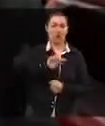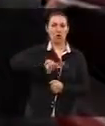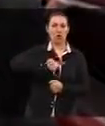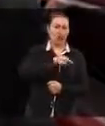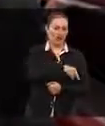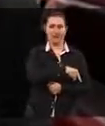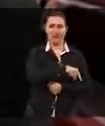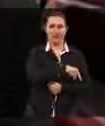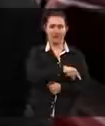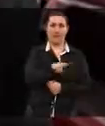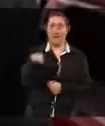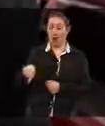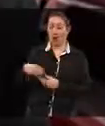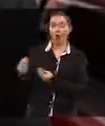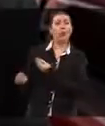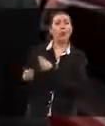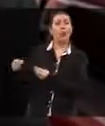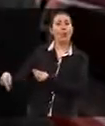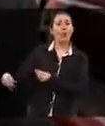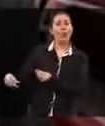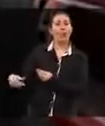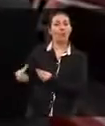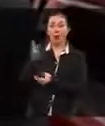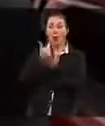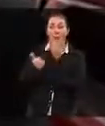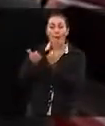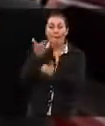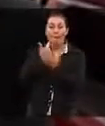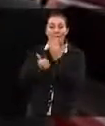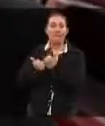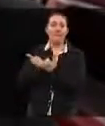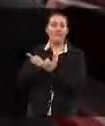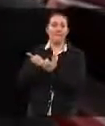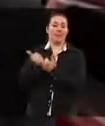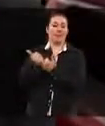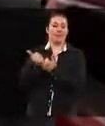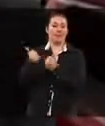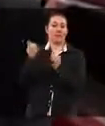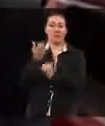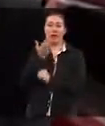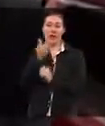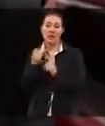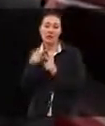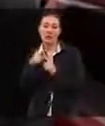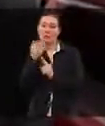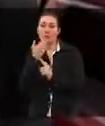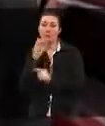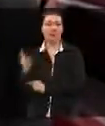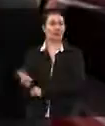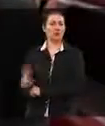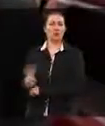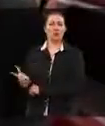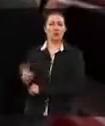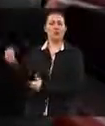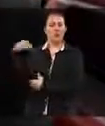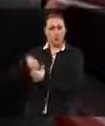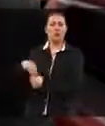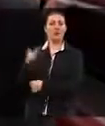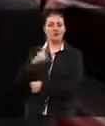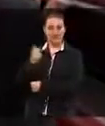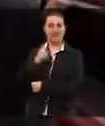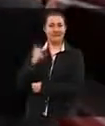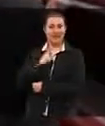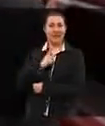dá de que maneira? Consumindo alimentos extremamente nutritivos. E esses alimentos extremamente nutritivos, ricos